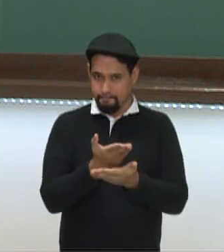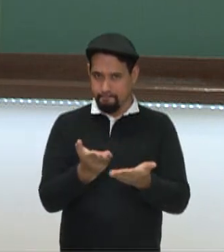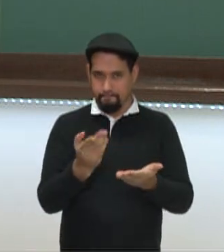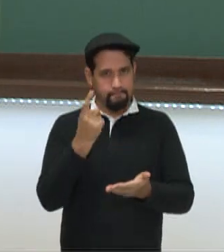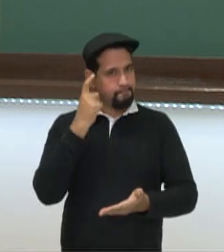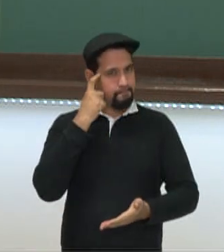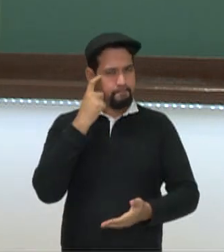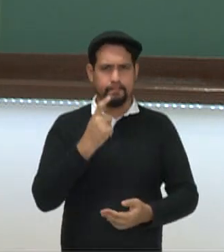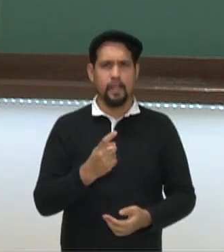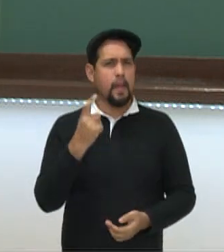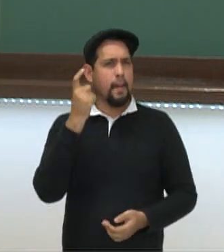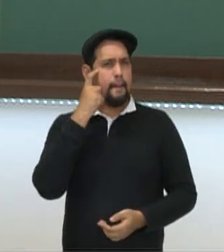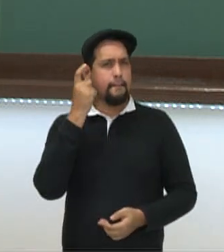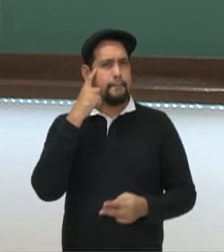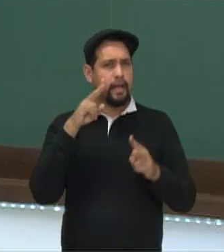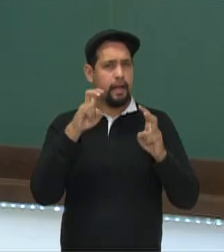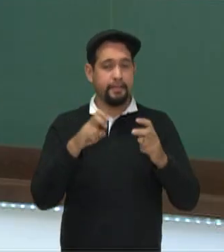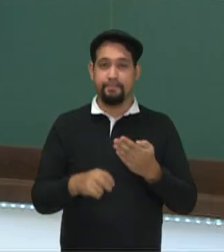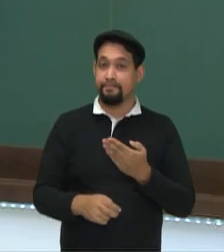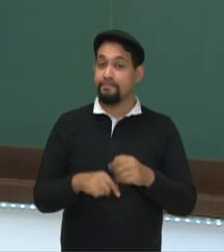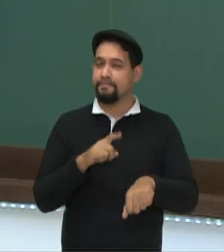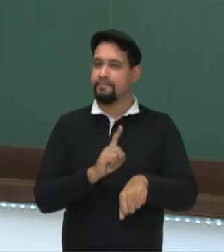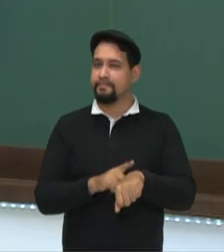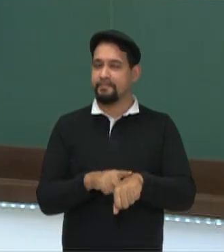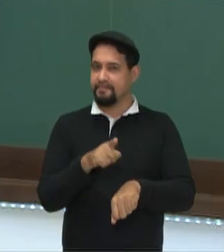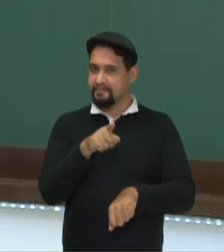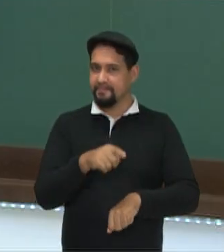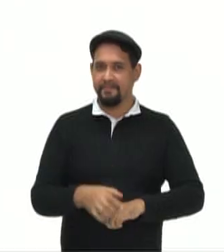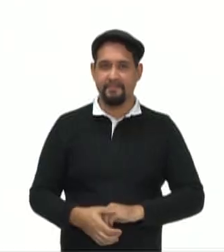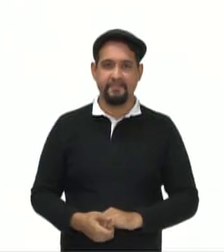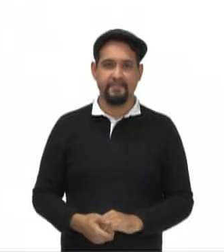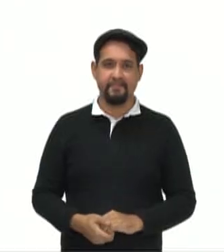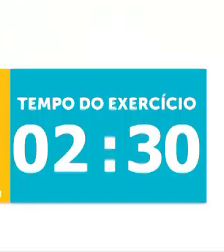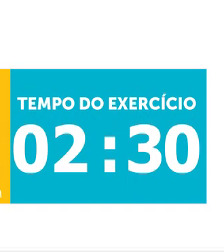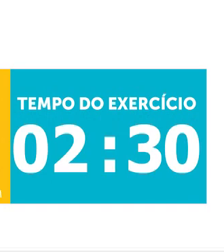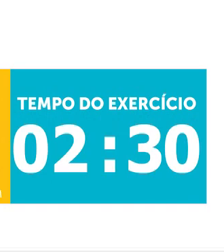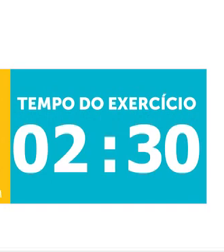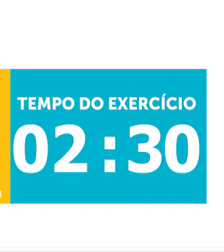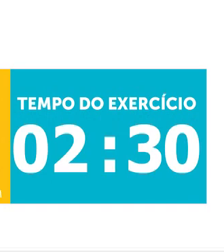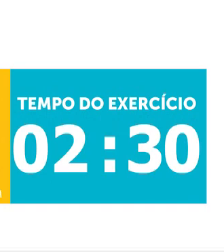pensar. Pense nesta questão. Tempo aí para você.